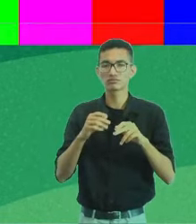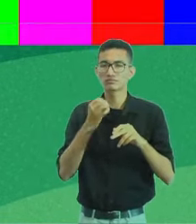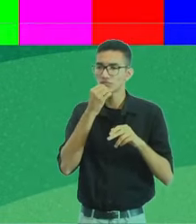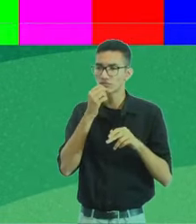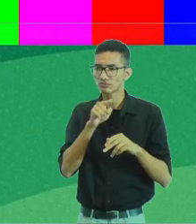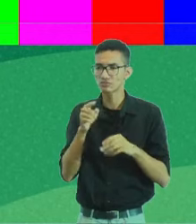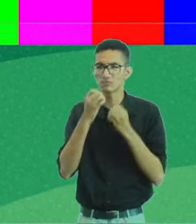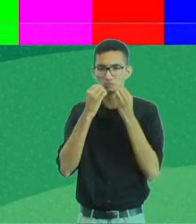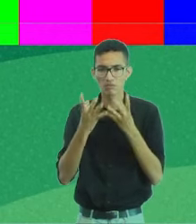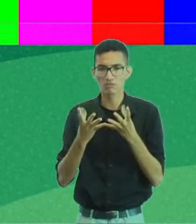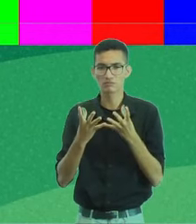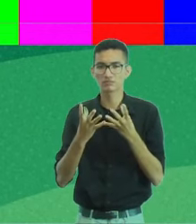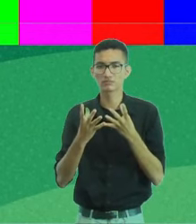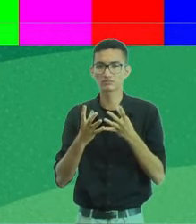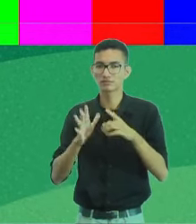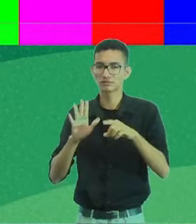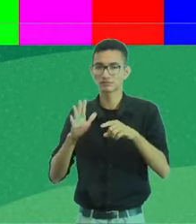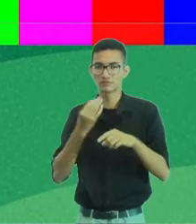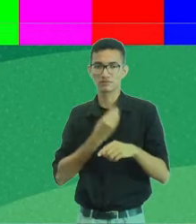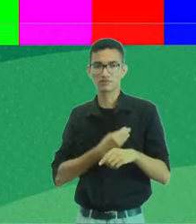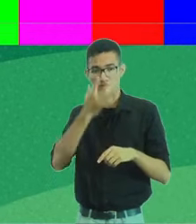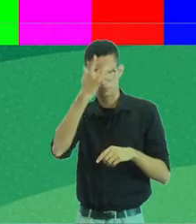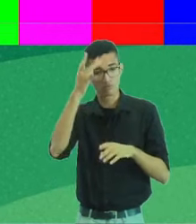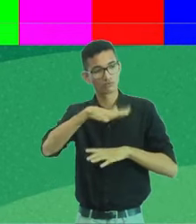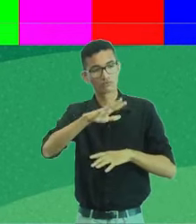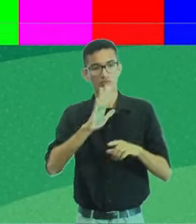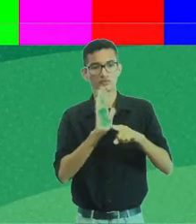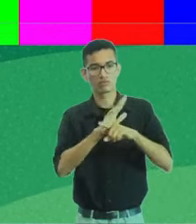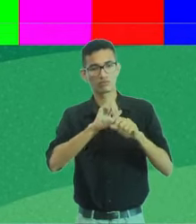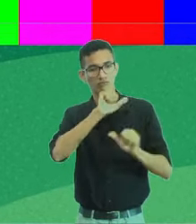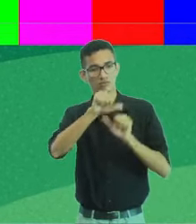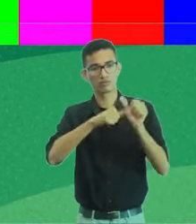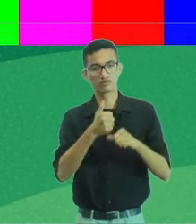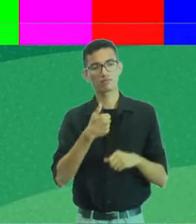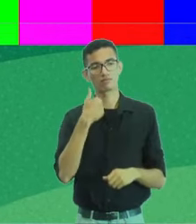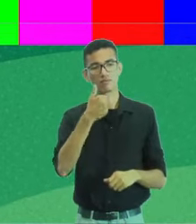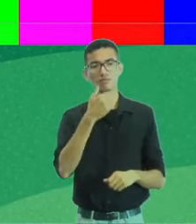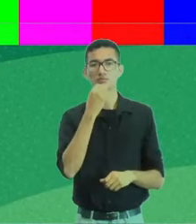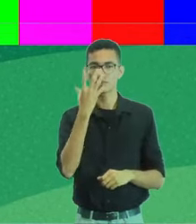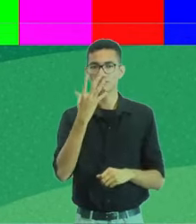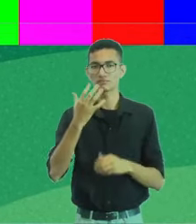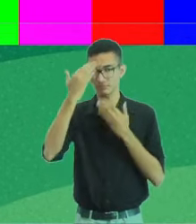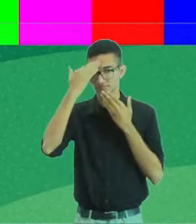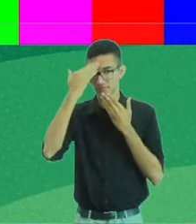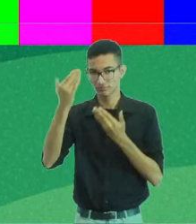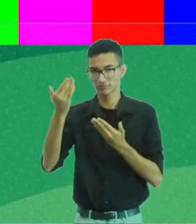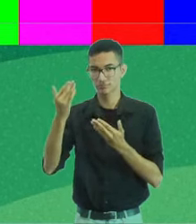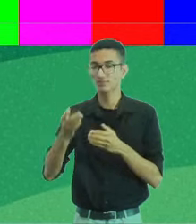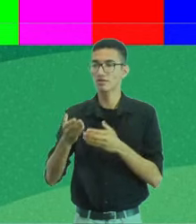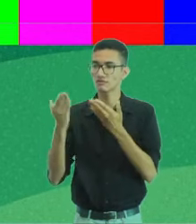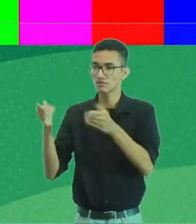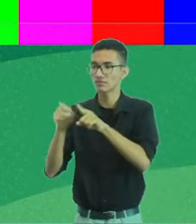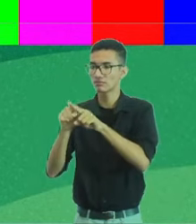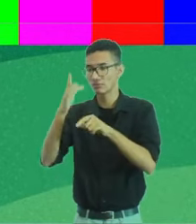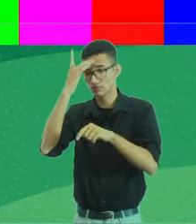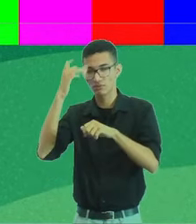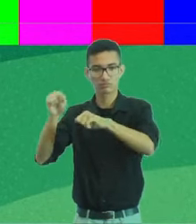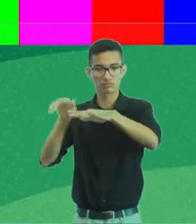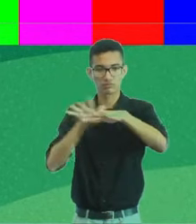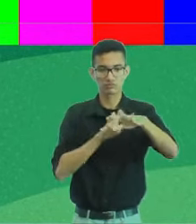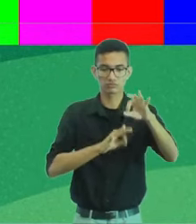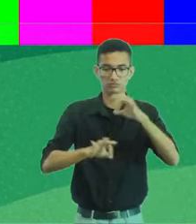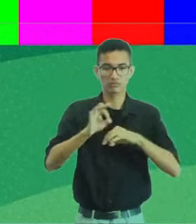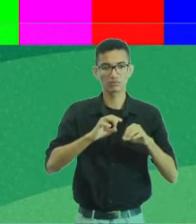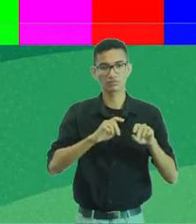que muda a vida das pessoas positivamente gratidão a você e a todos aqui que fazem